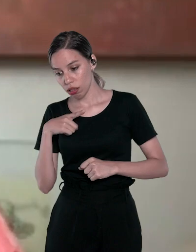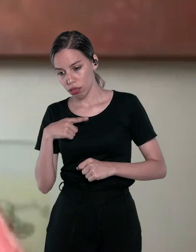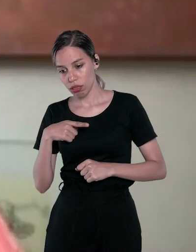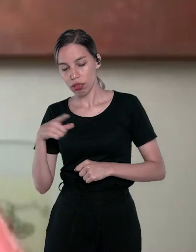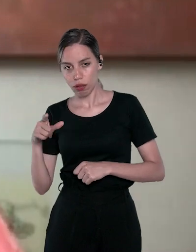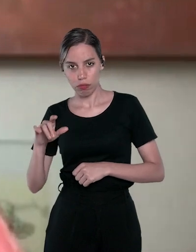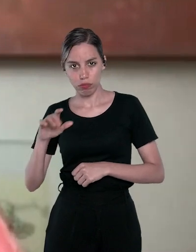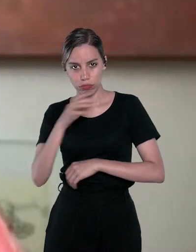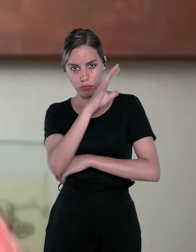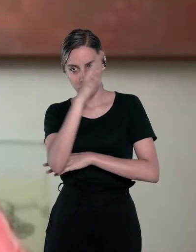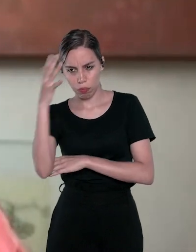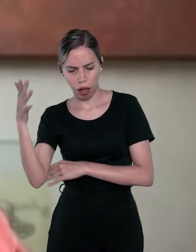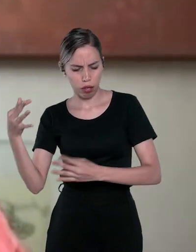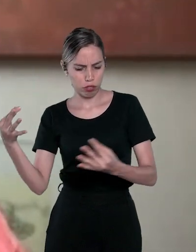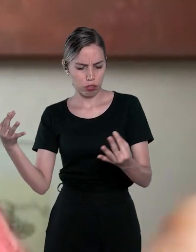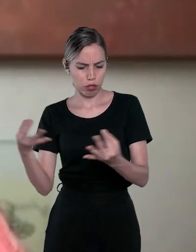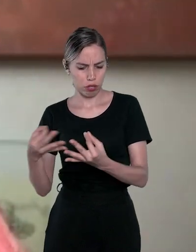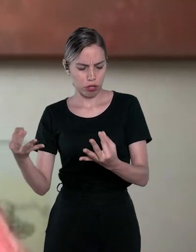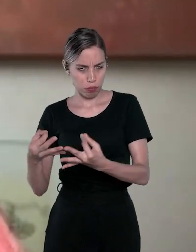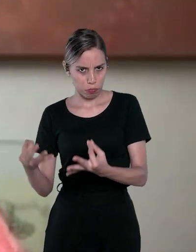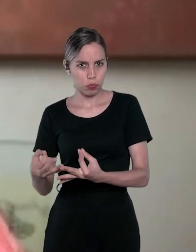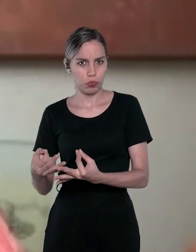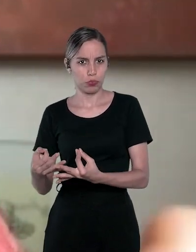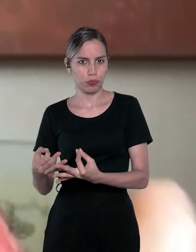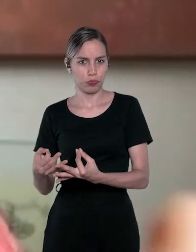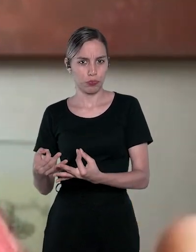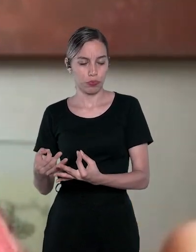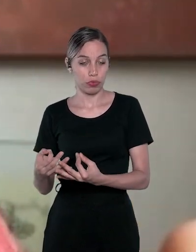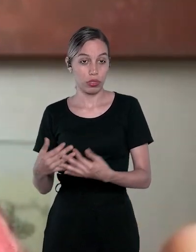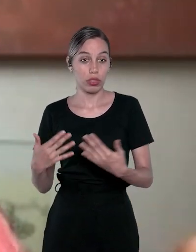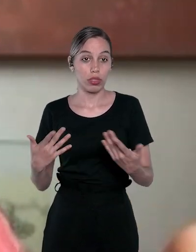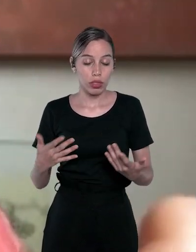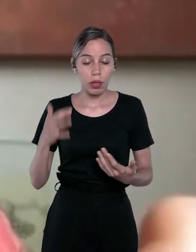Então, essa atmosfera constituiu